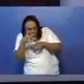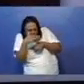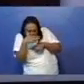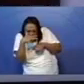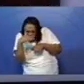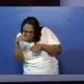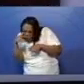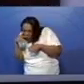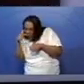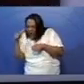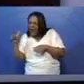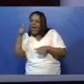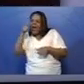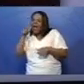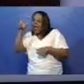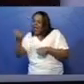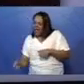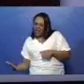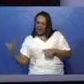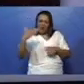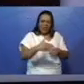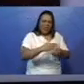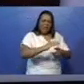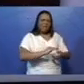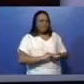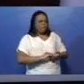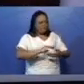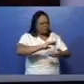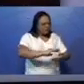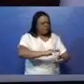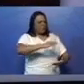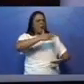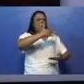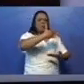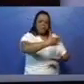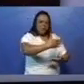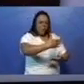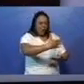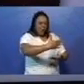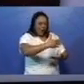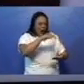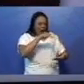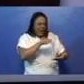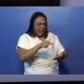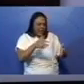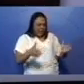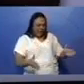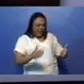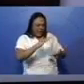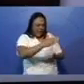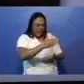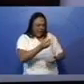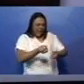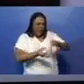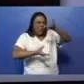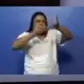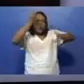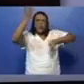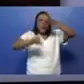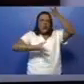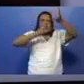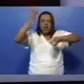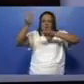dia, então, ela abre a caixa. E aí dessa caixa saem todas as tristezas,